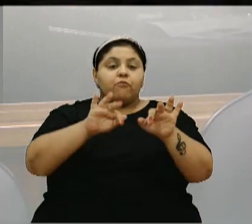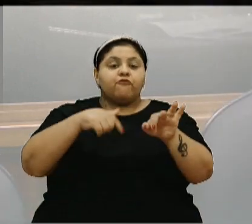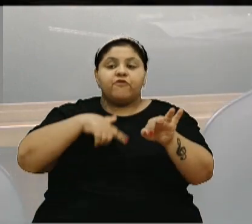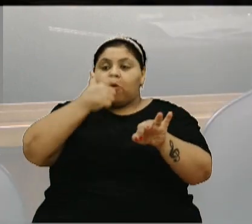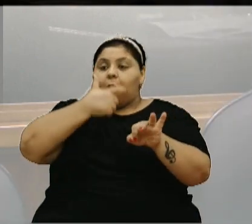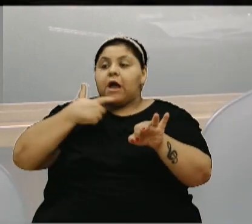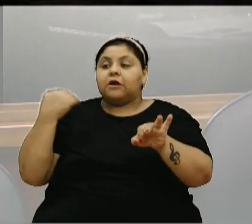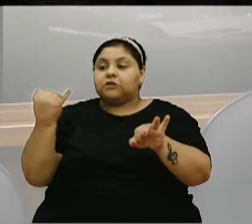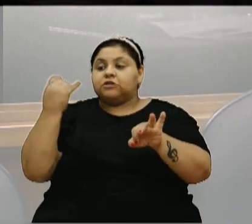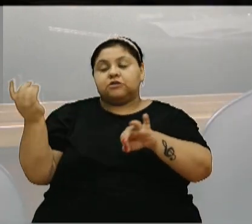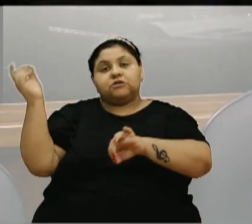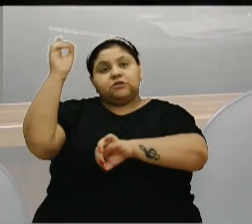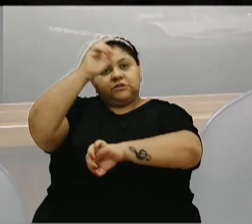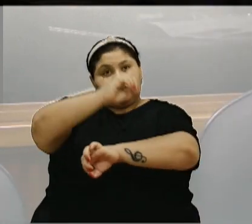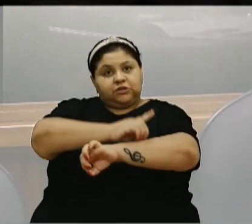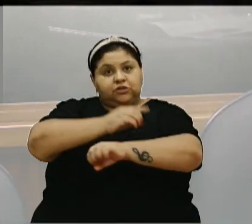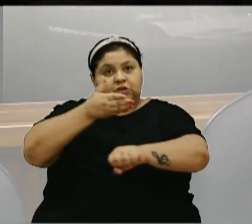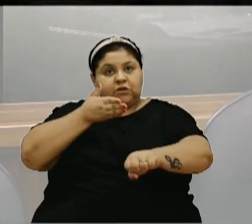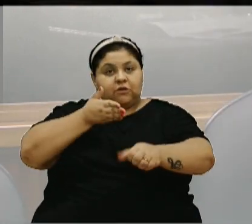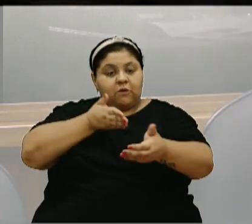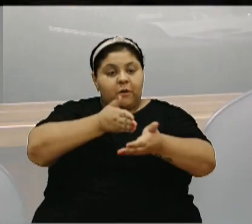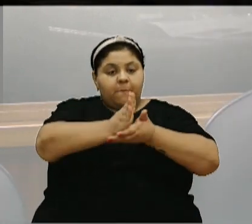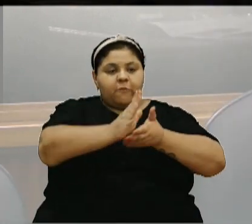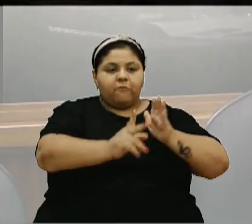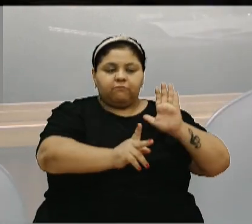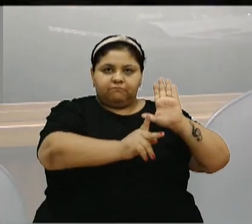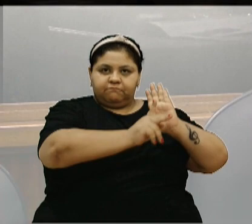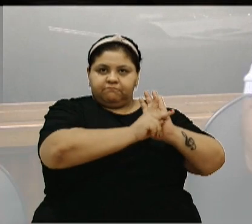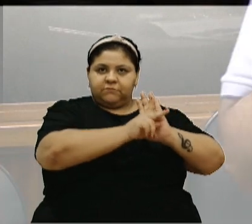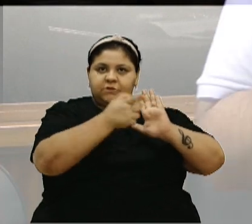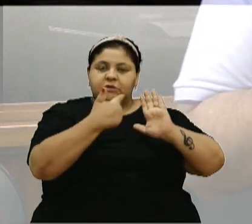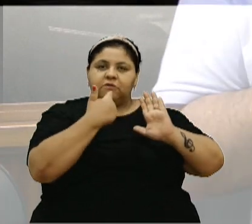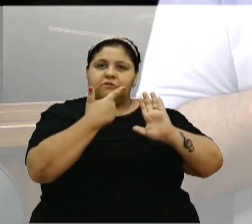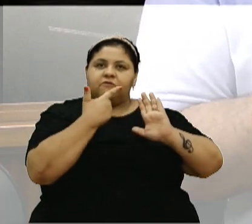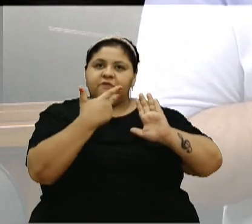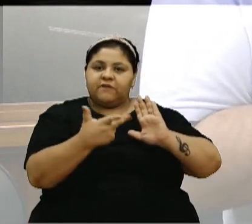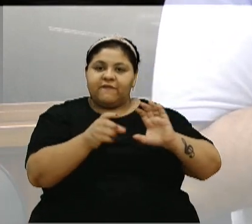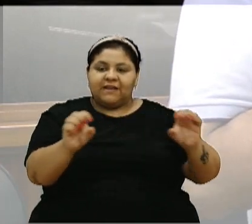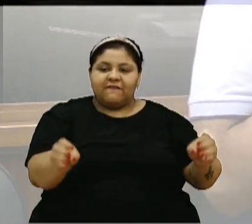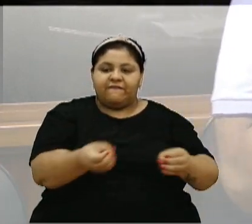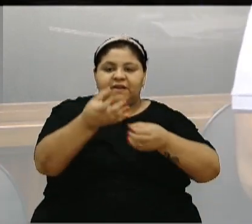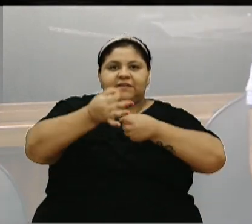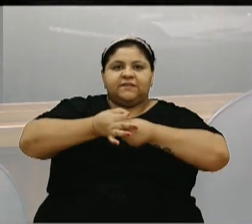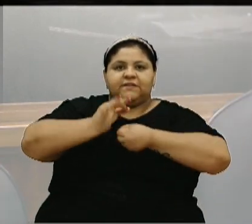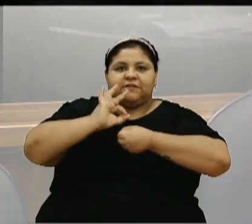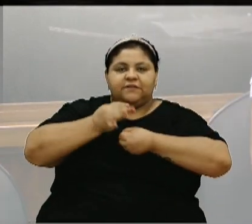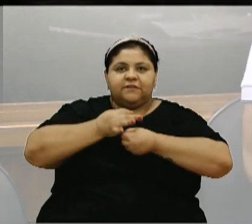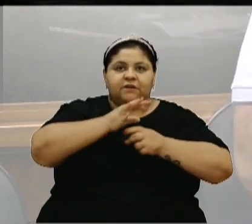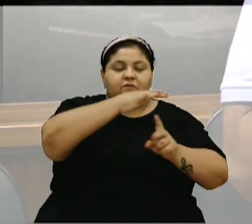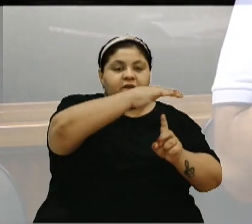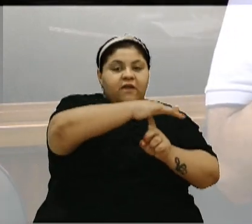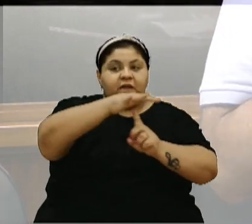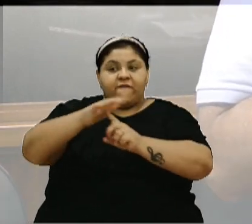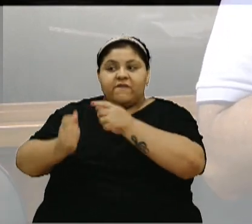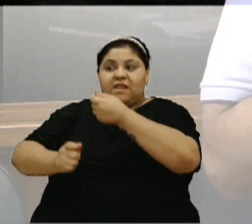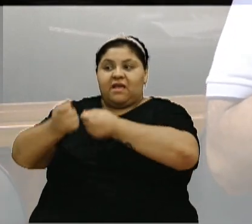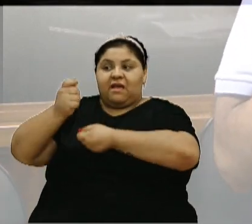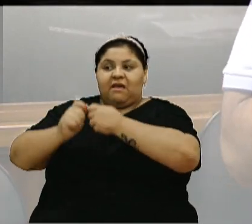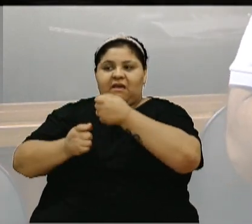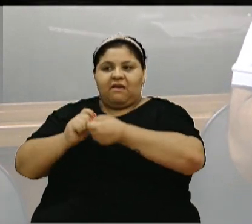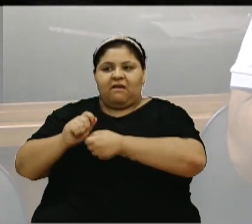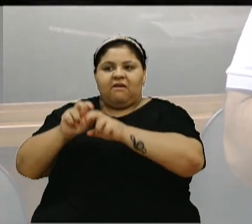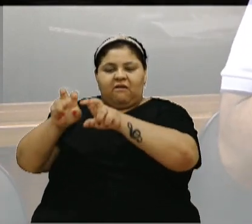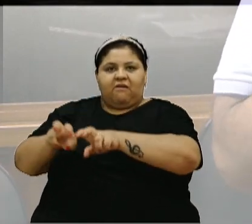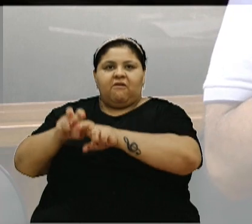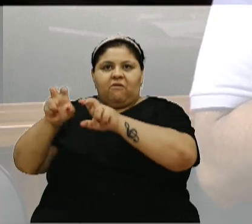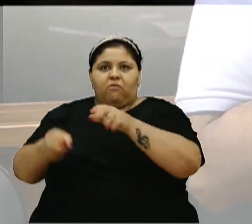importante, nesse dia que nós vamos aprovar esse projeto que destaca a Festa da Uva e a Feira Agroindustrial e coloca ela